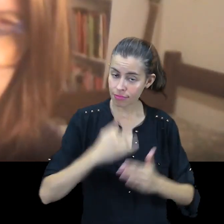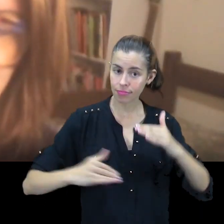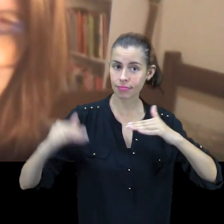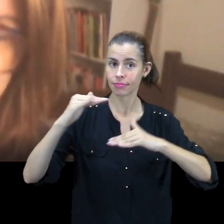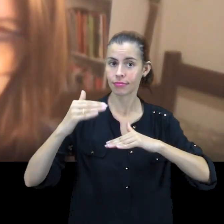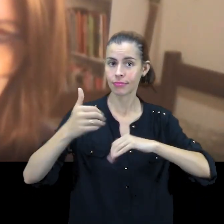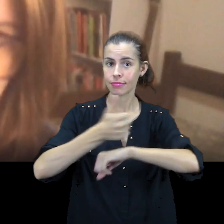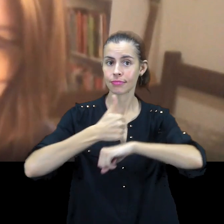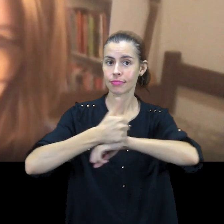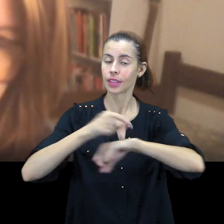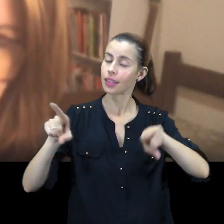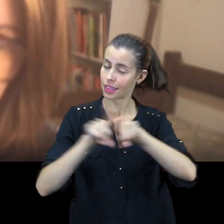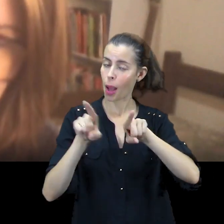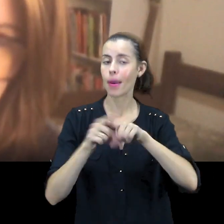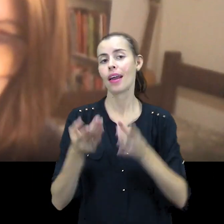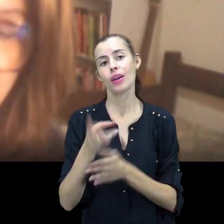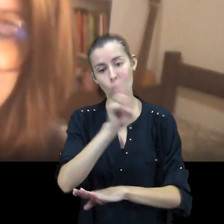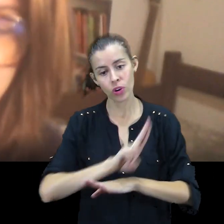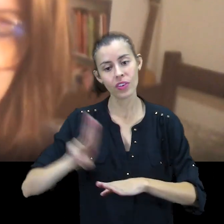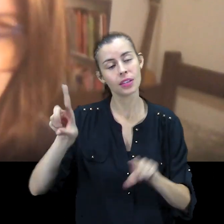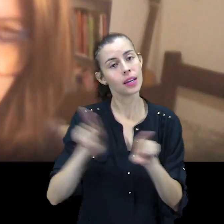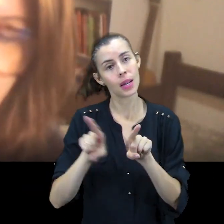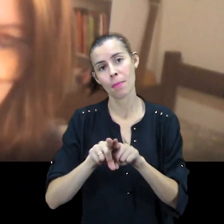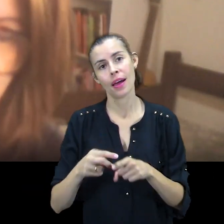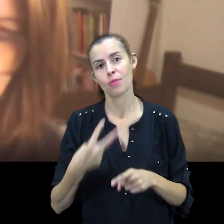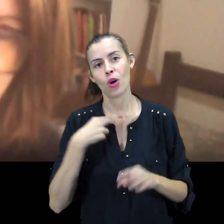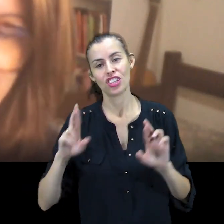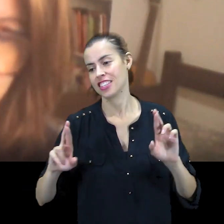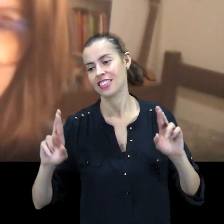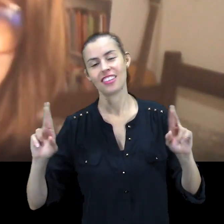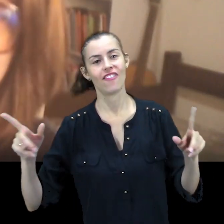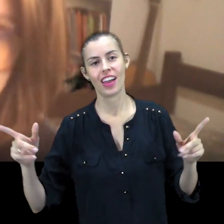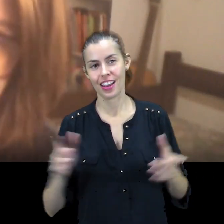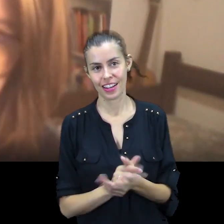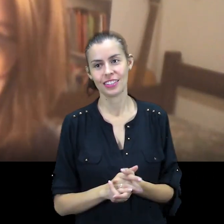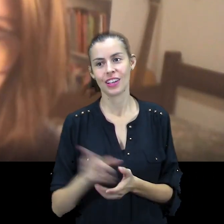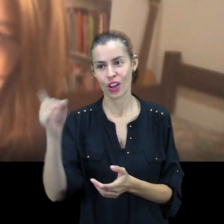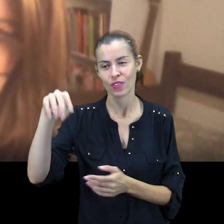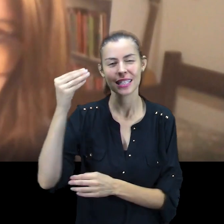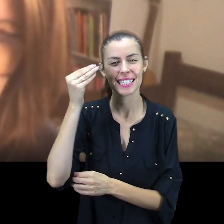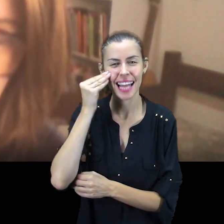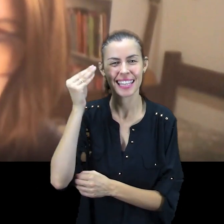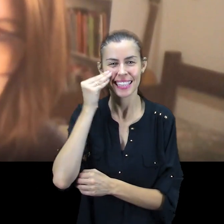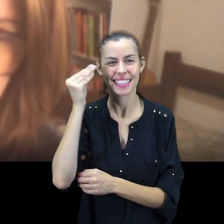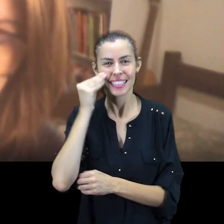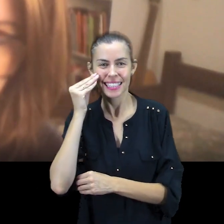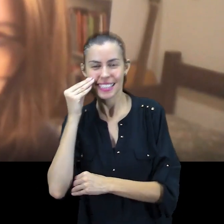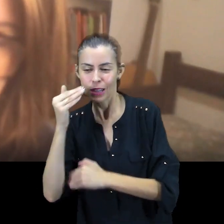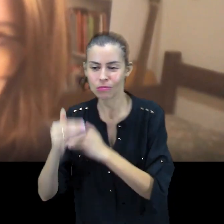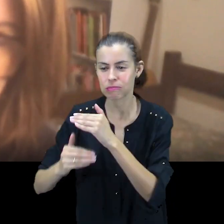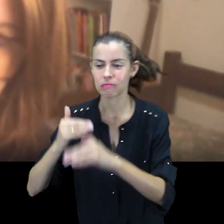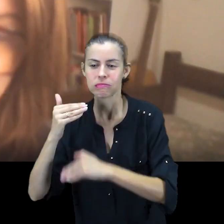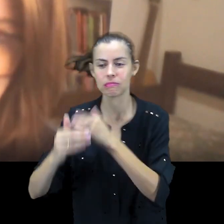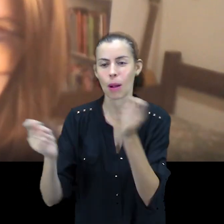essas possibilidades de não execução do que de fato é centralidade nesse projeto, né?